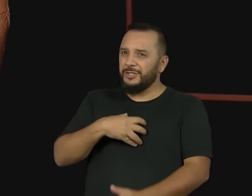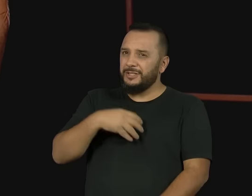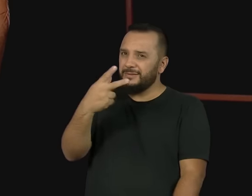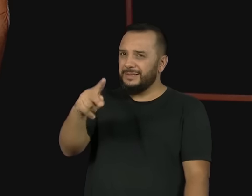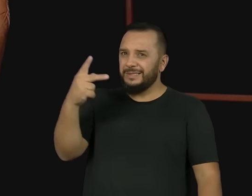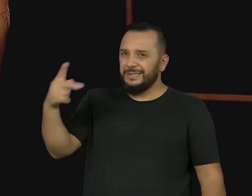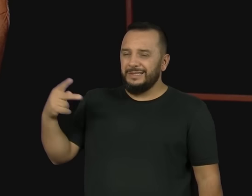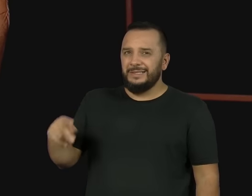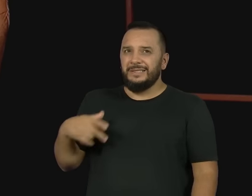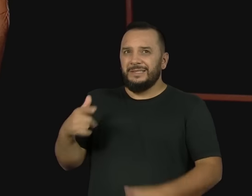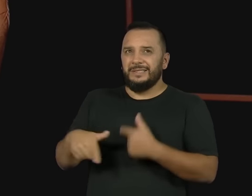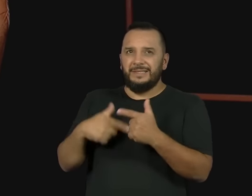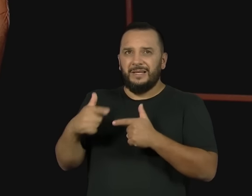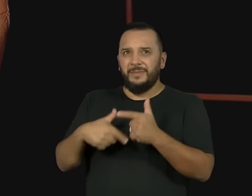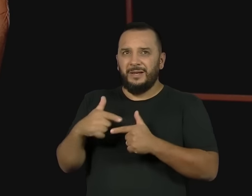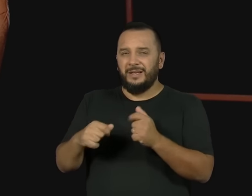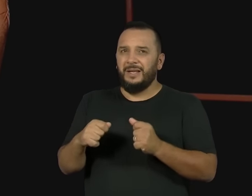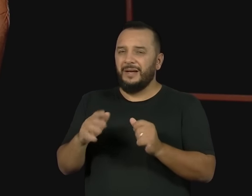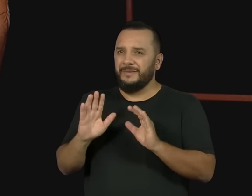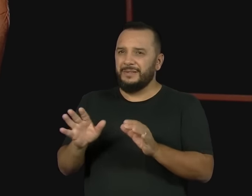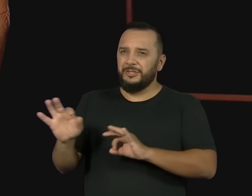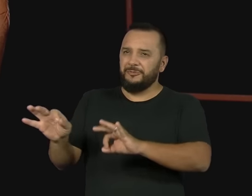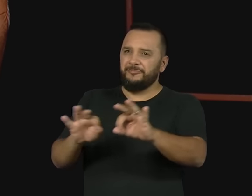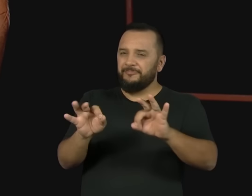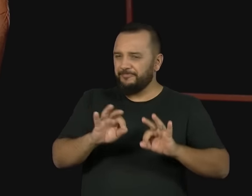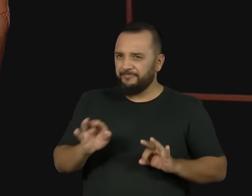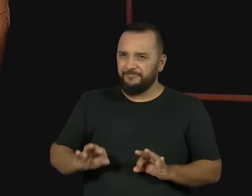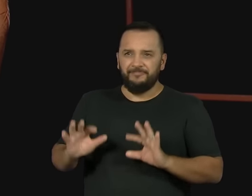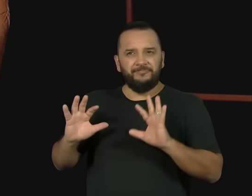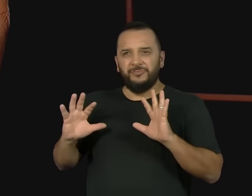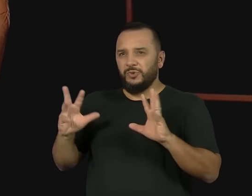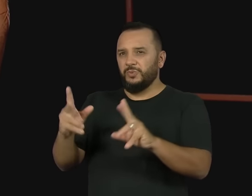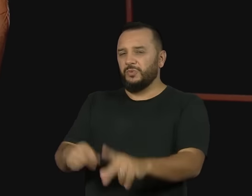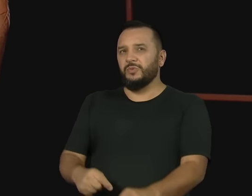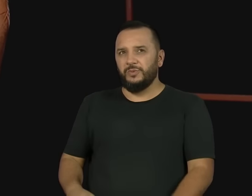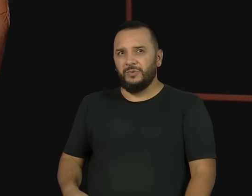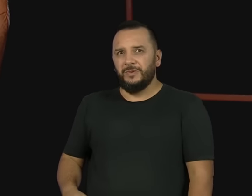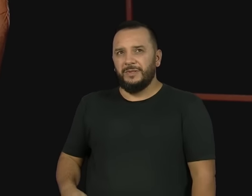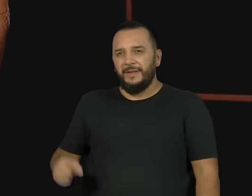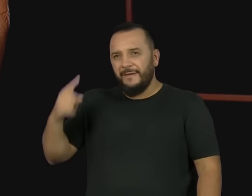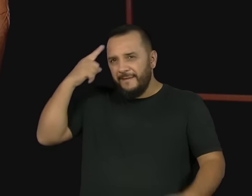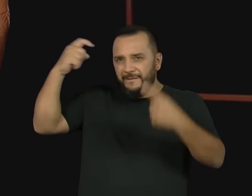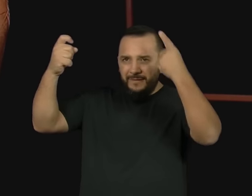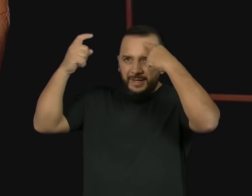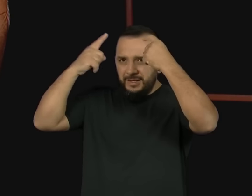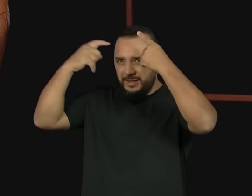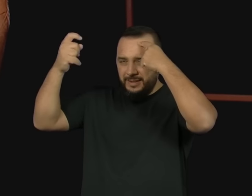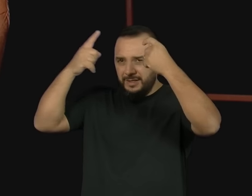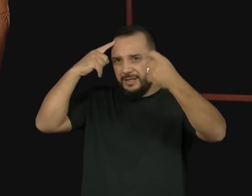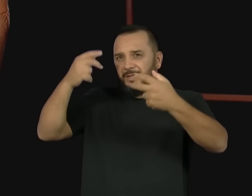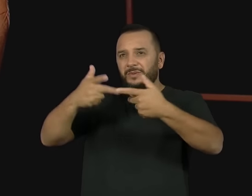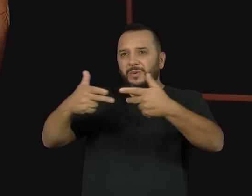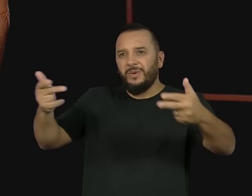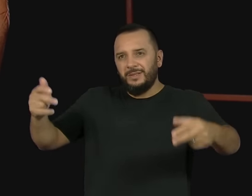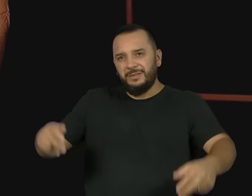com todas as necessidades que eles enfrentaram e tal, inventando coisas o tempo todo e